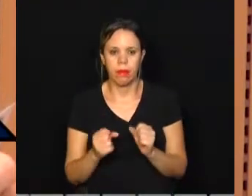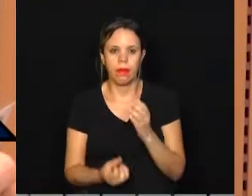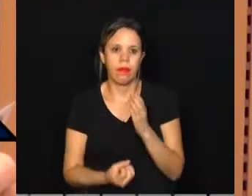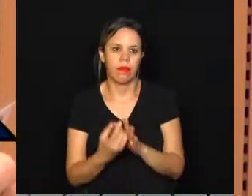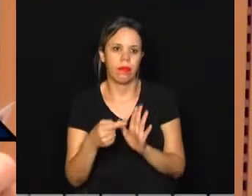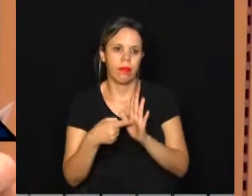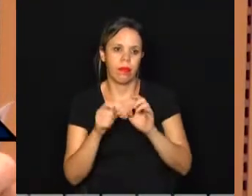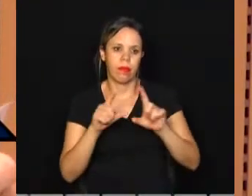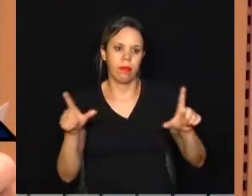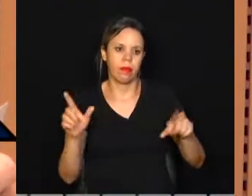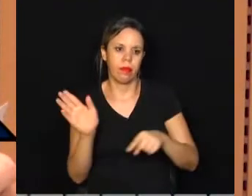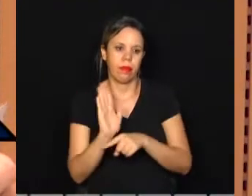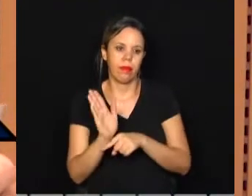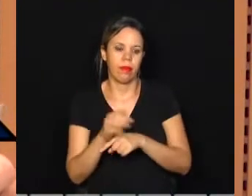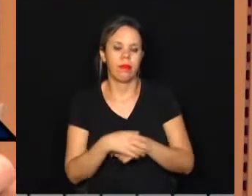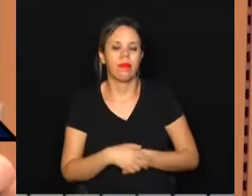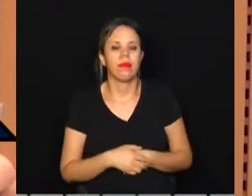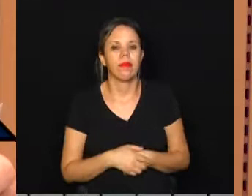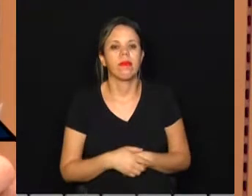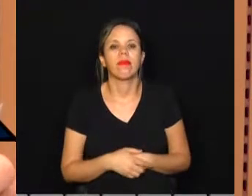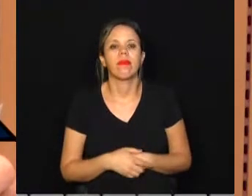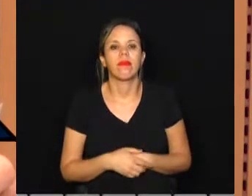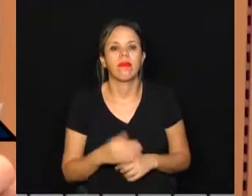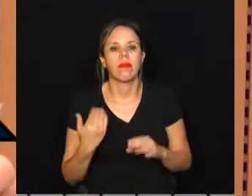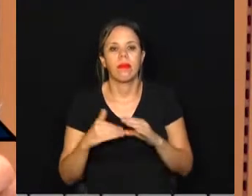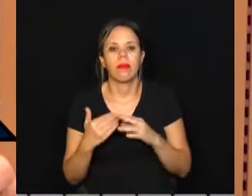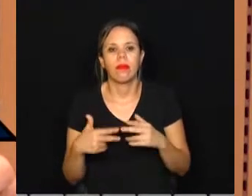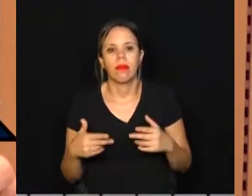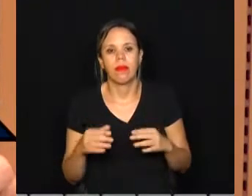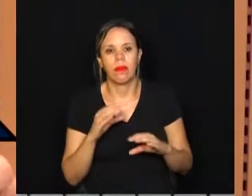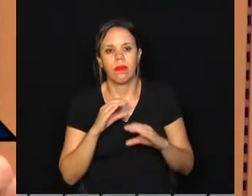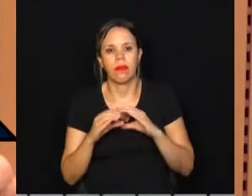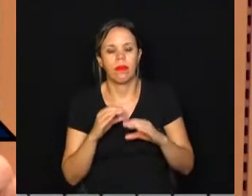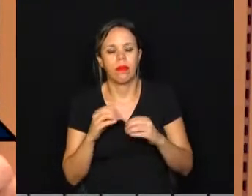seu vídeo, e também pelo e-mail